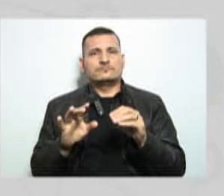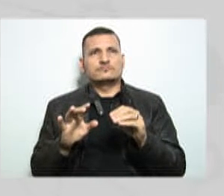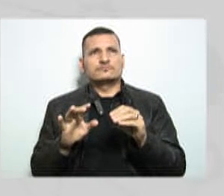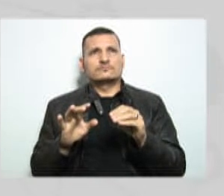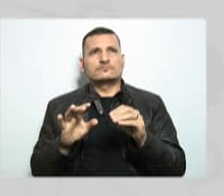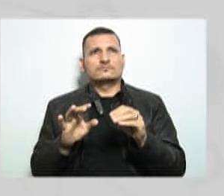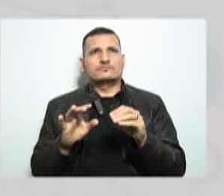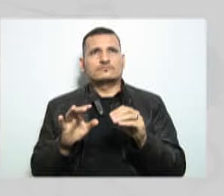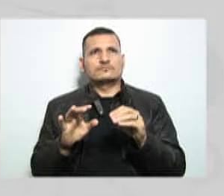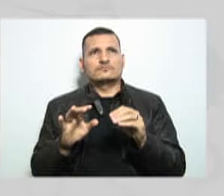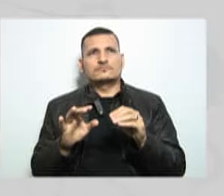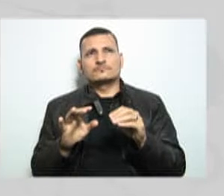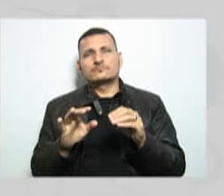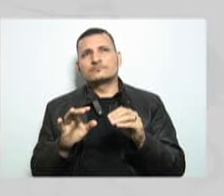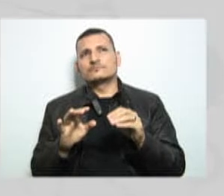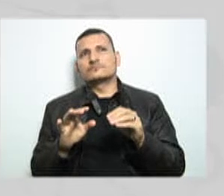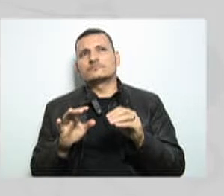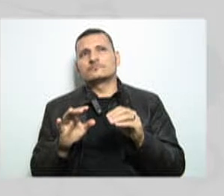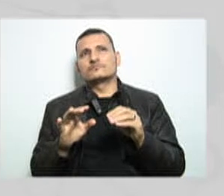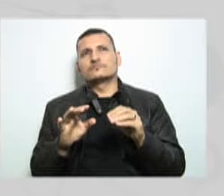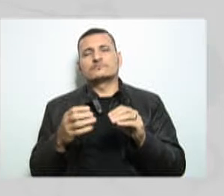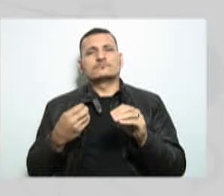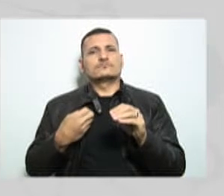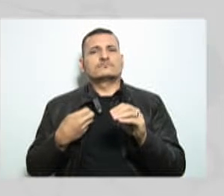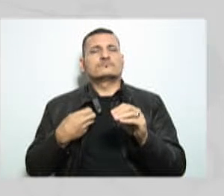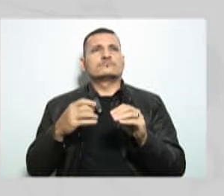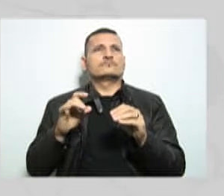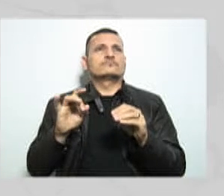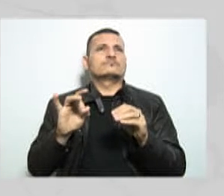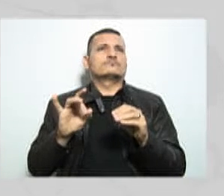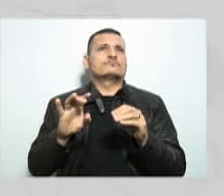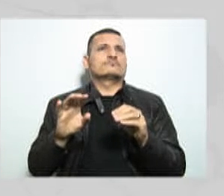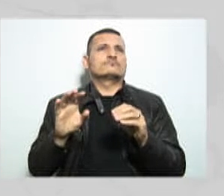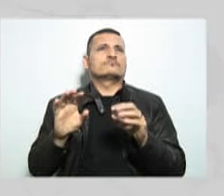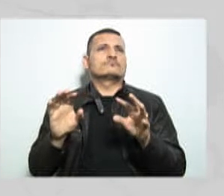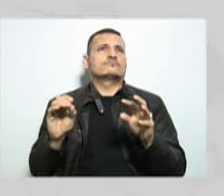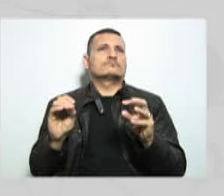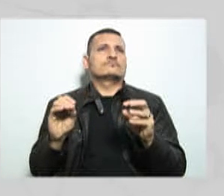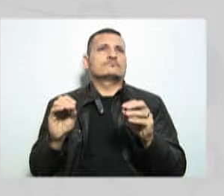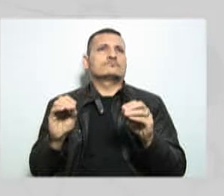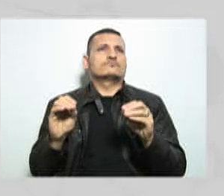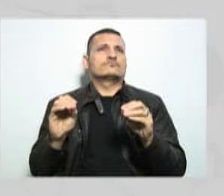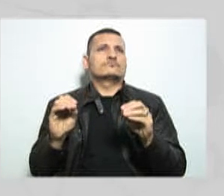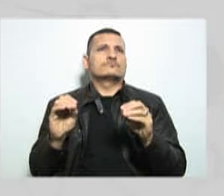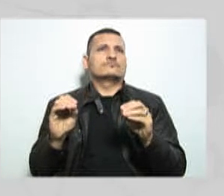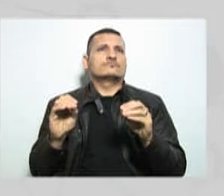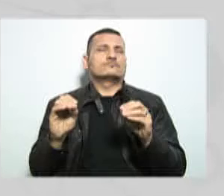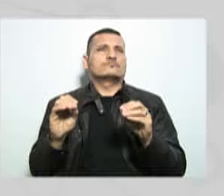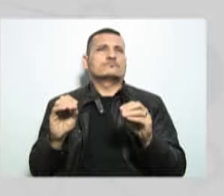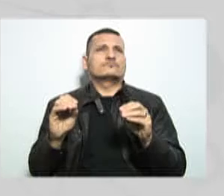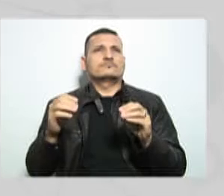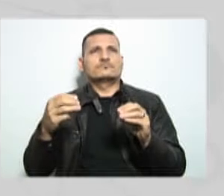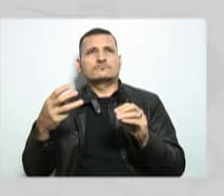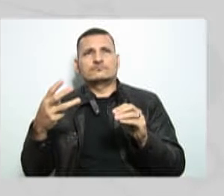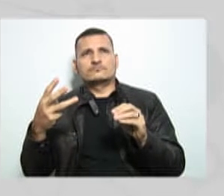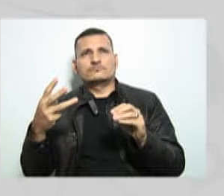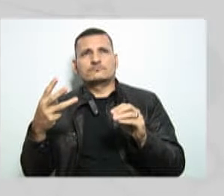estar aqui, eu fiz a inversão, tá bom, gente? Aqui era para estar